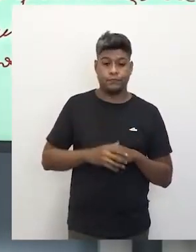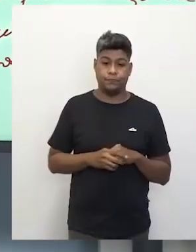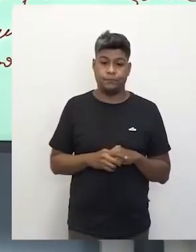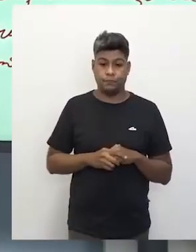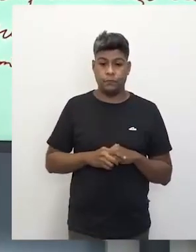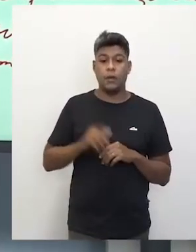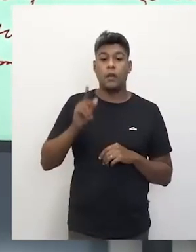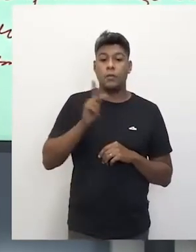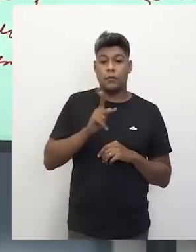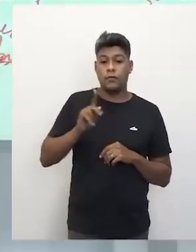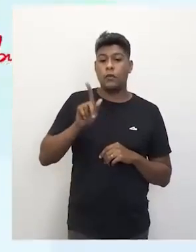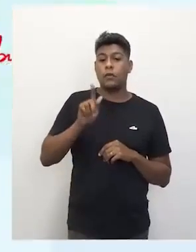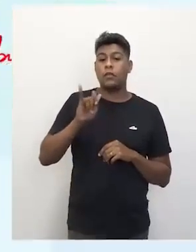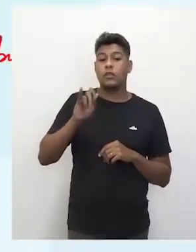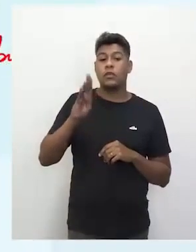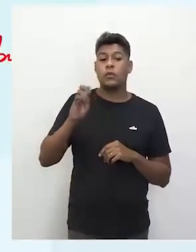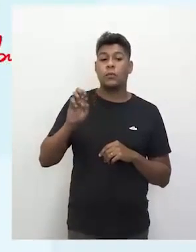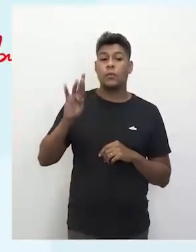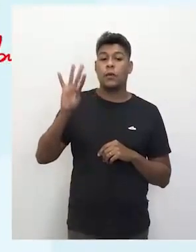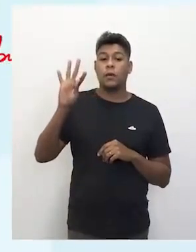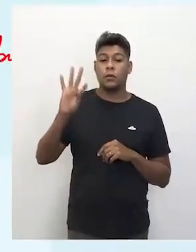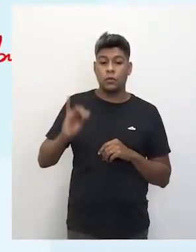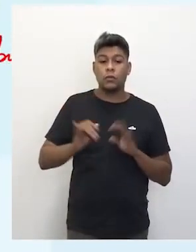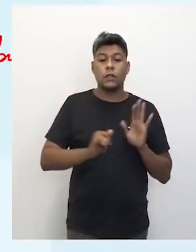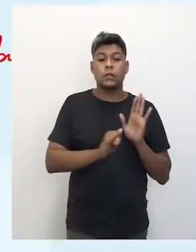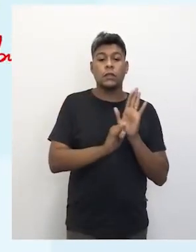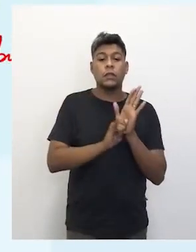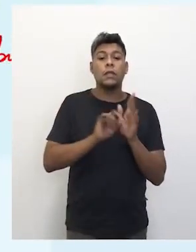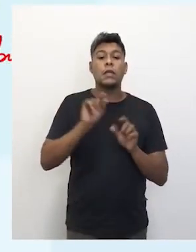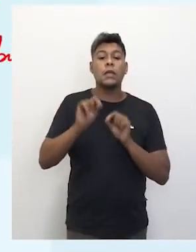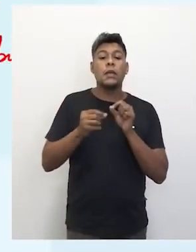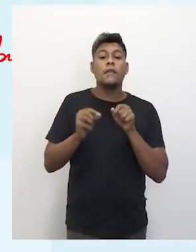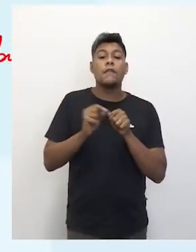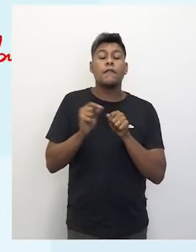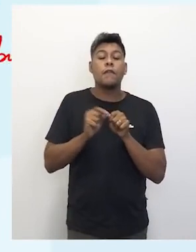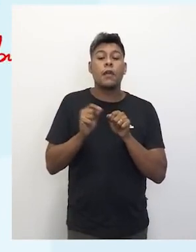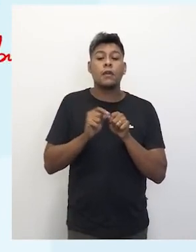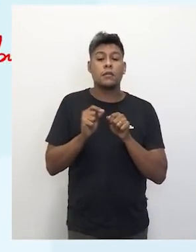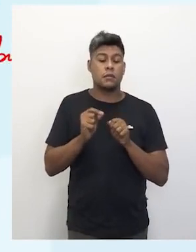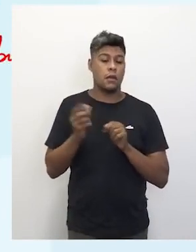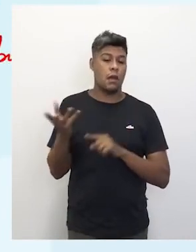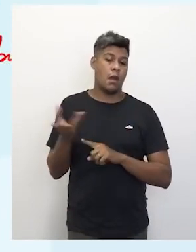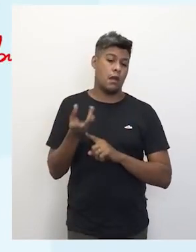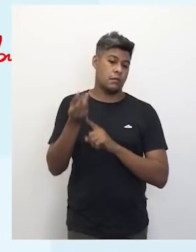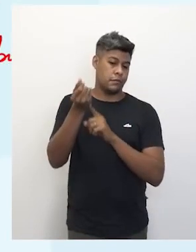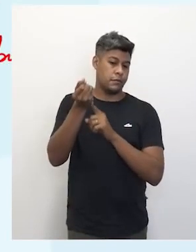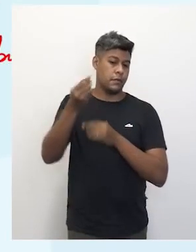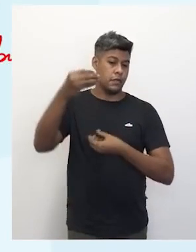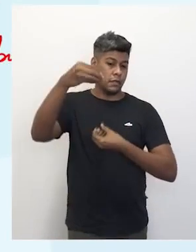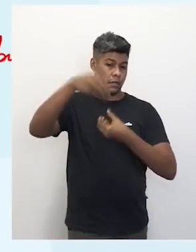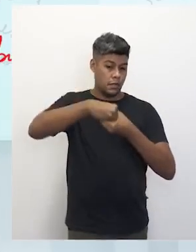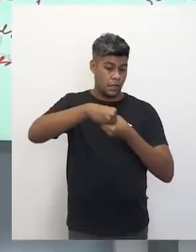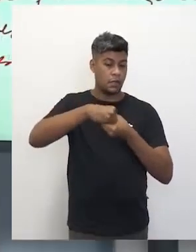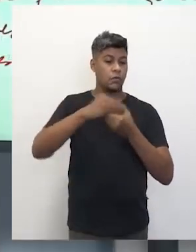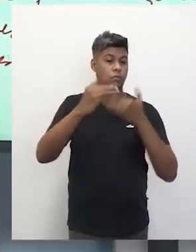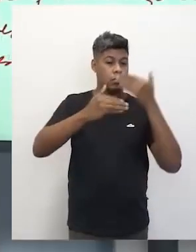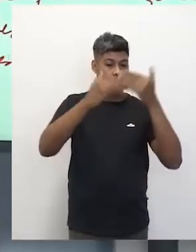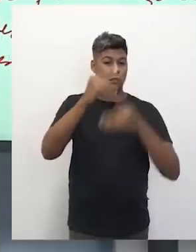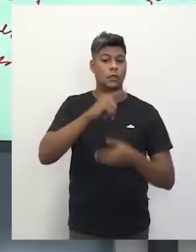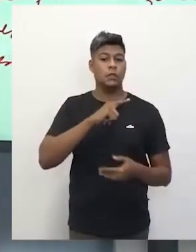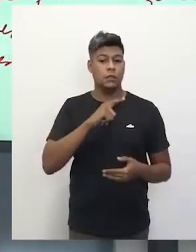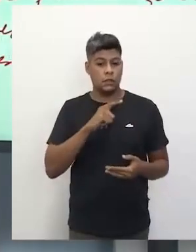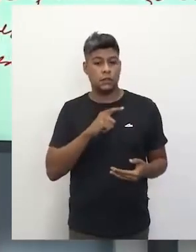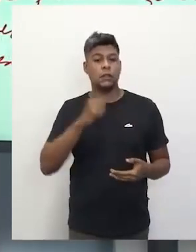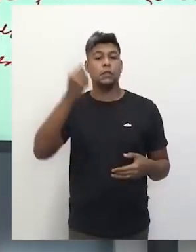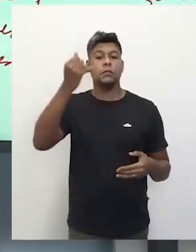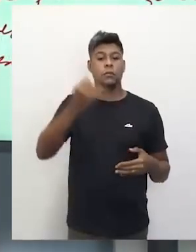o professor Gilberto, ele cita o seguinte, a identidade de quem realizou a obra. Também, né? Dentro do processo de legitimação também entram traços,